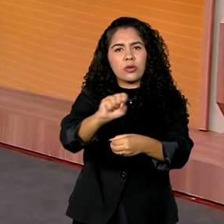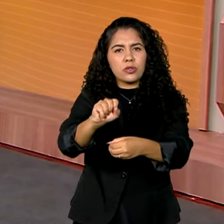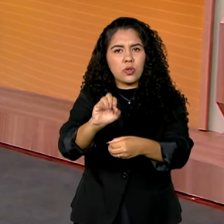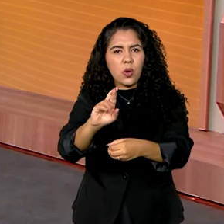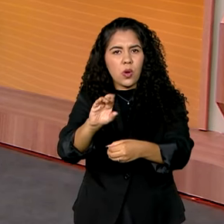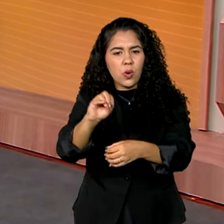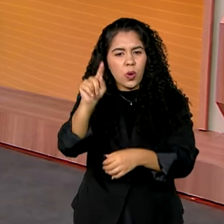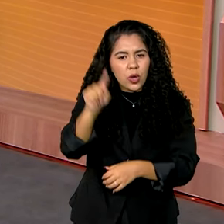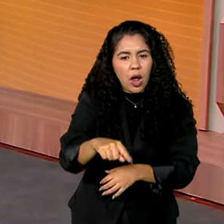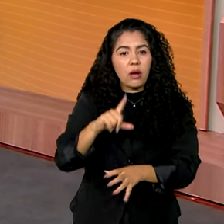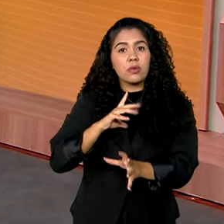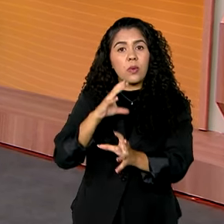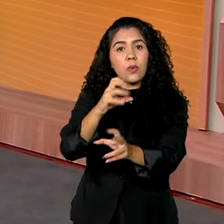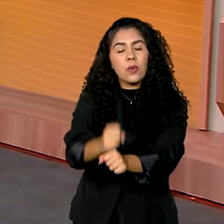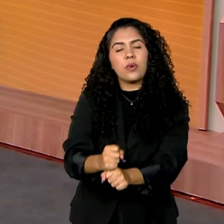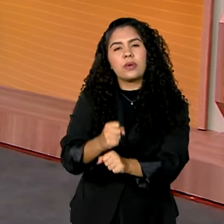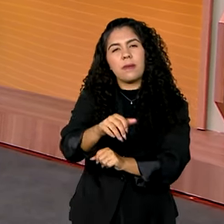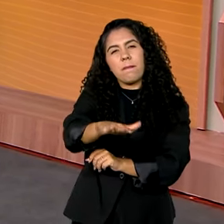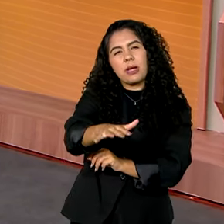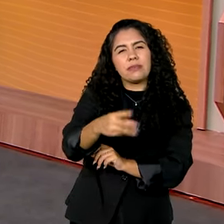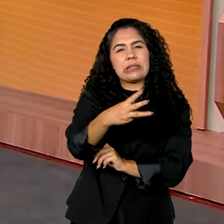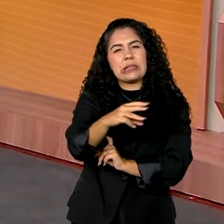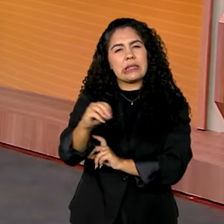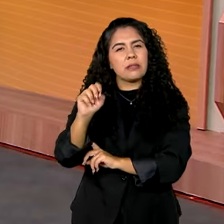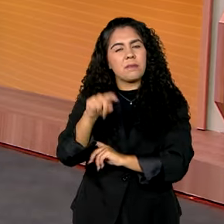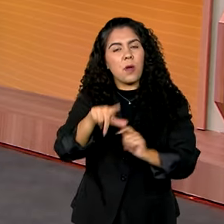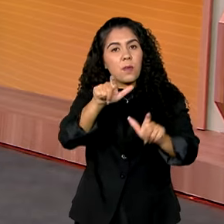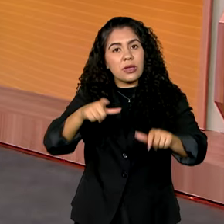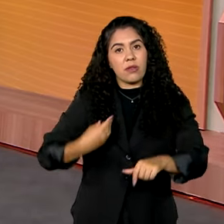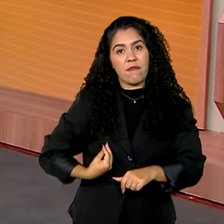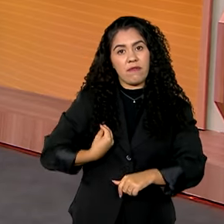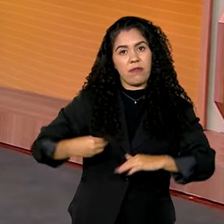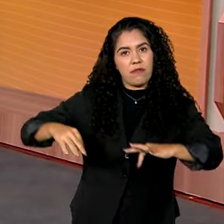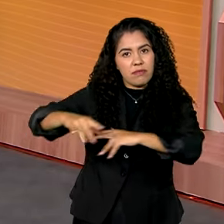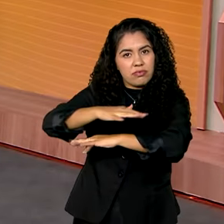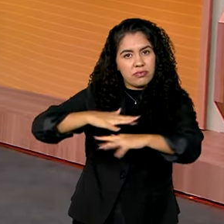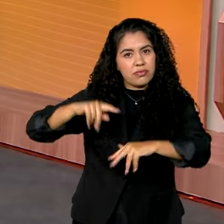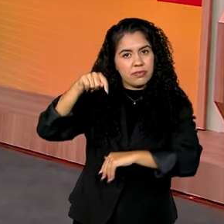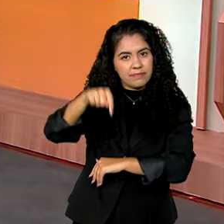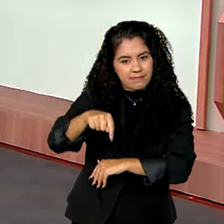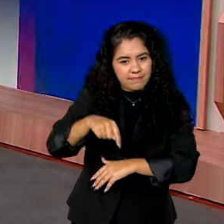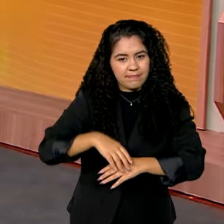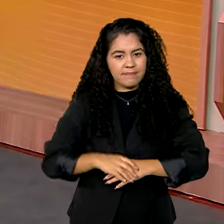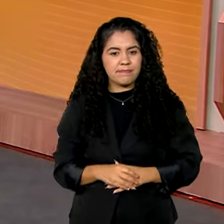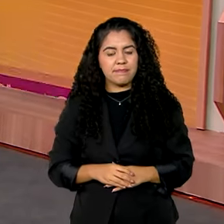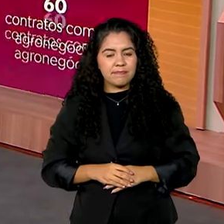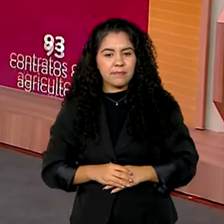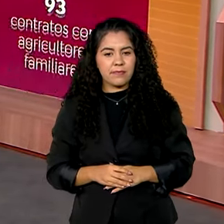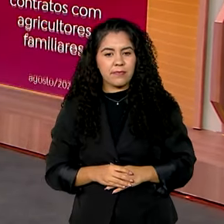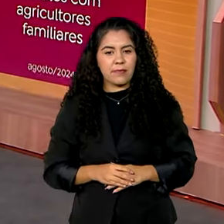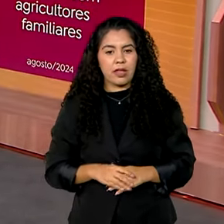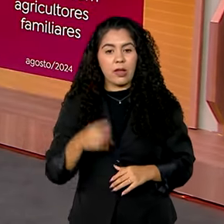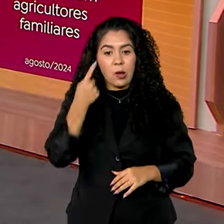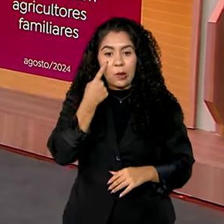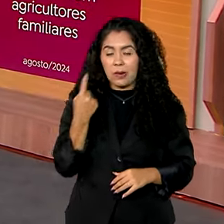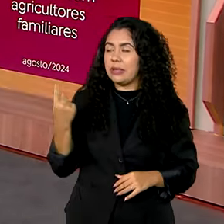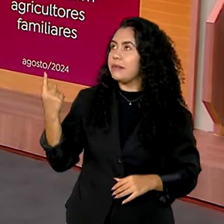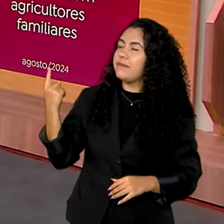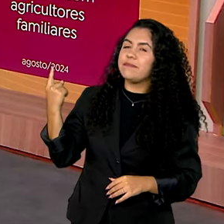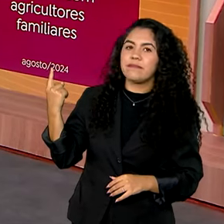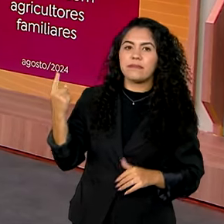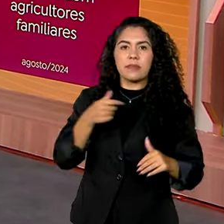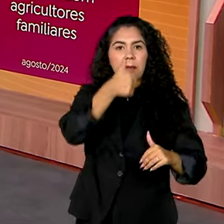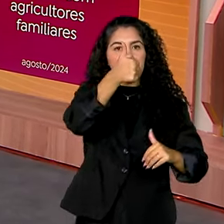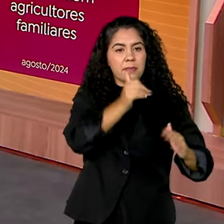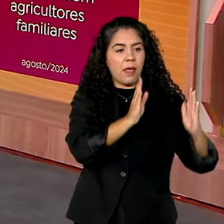habitantes, segundo o censo do IBGE. Vamos lá para a próxima tela? A gente tem aí